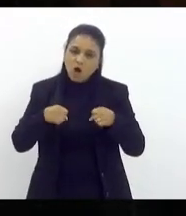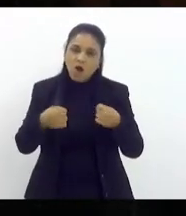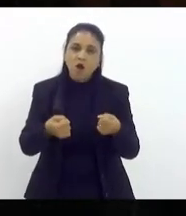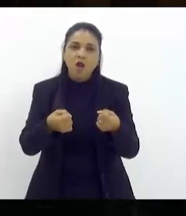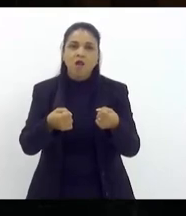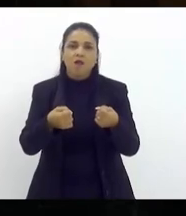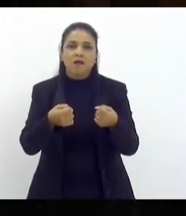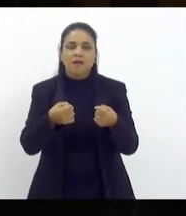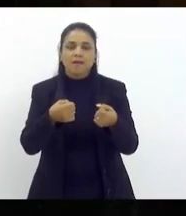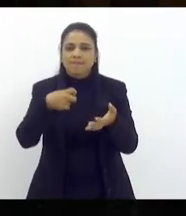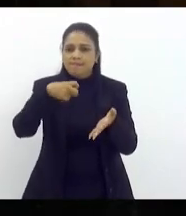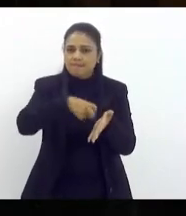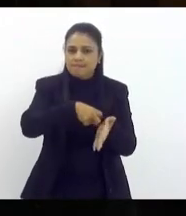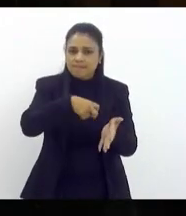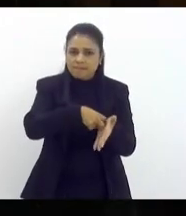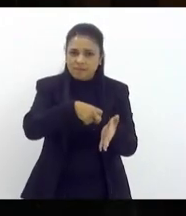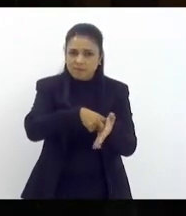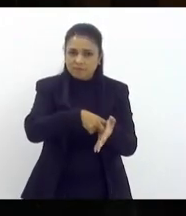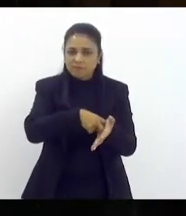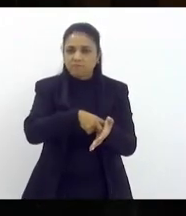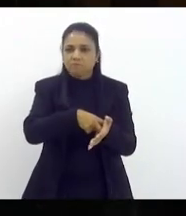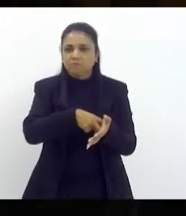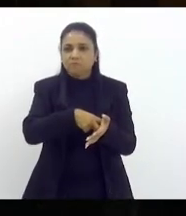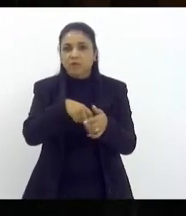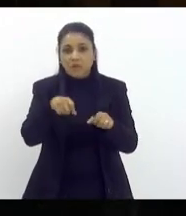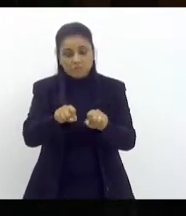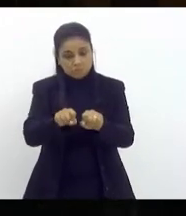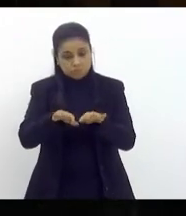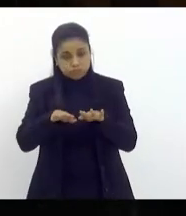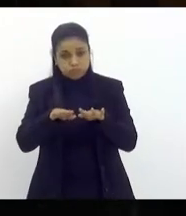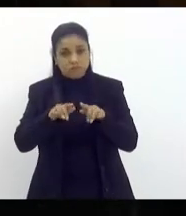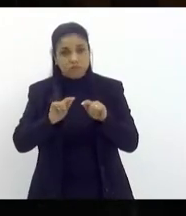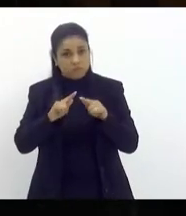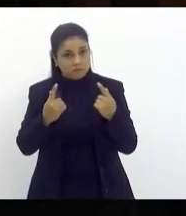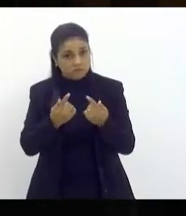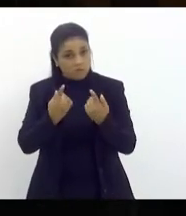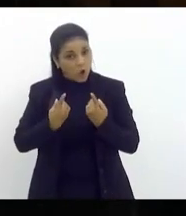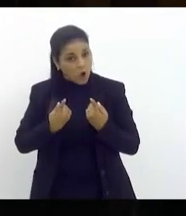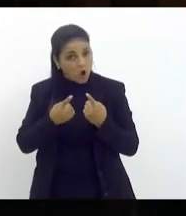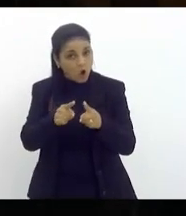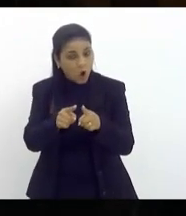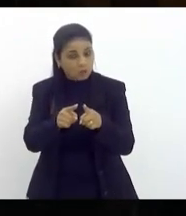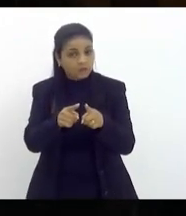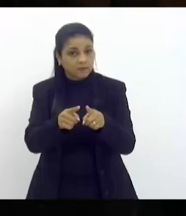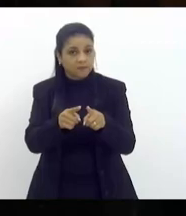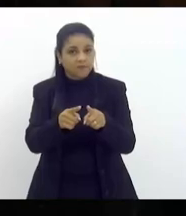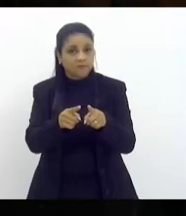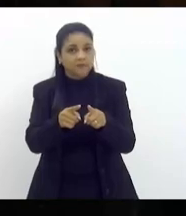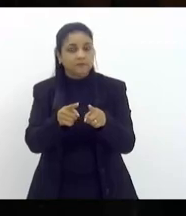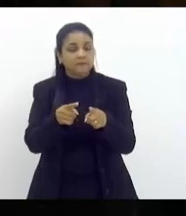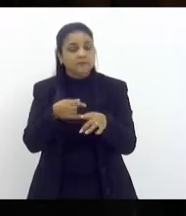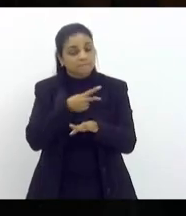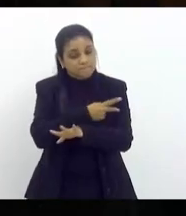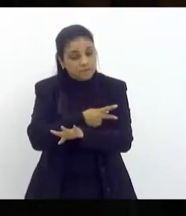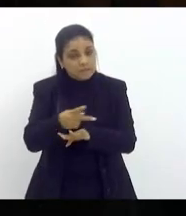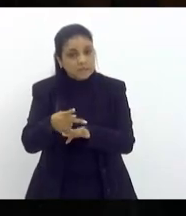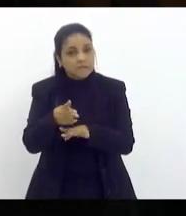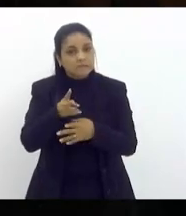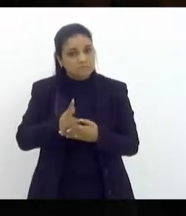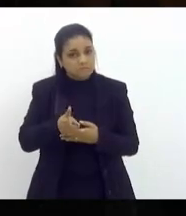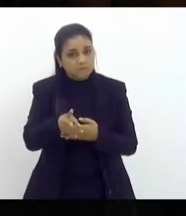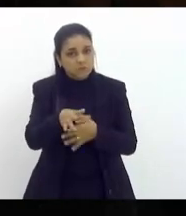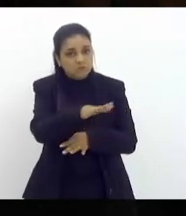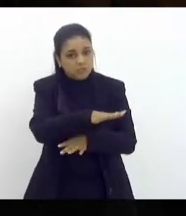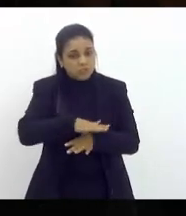a tortura que é um instrumento dessa casa Legislativa que faz exatamente periodicamente visitas nos